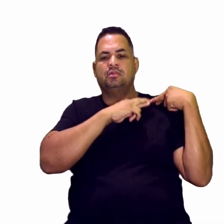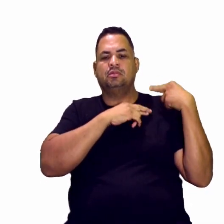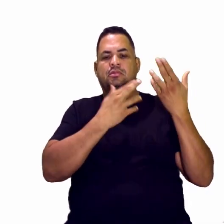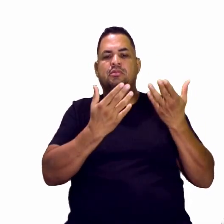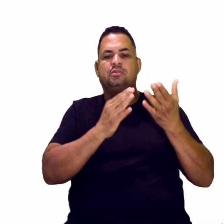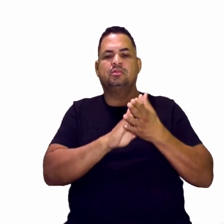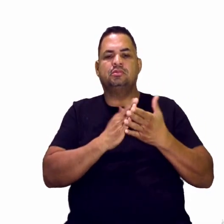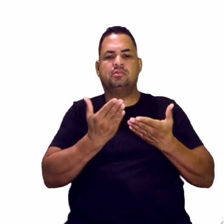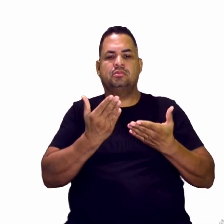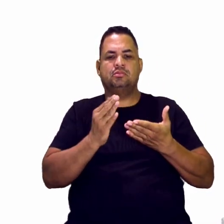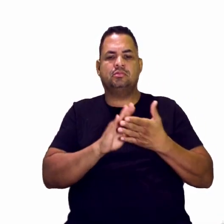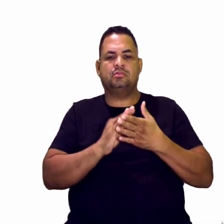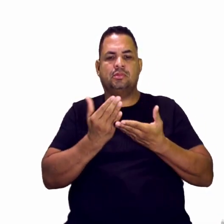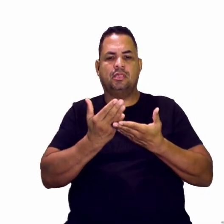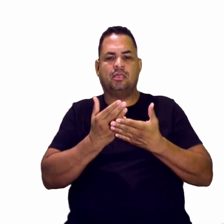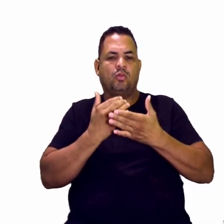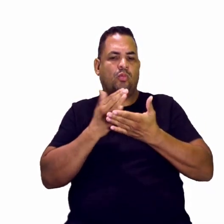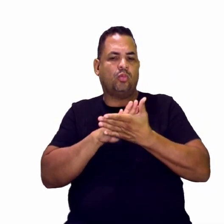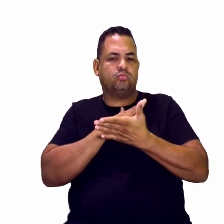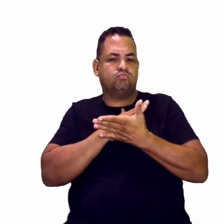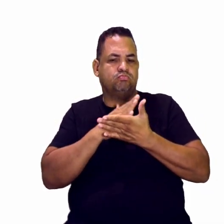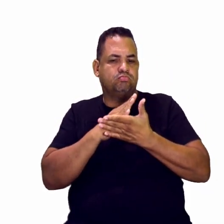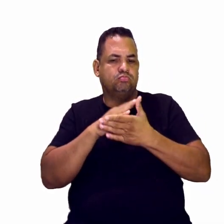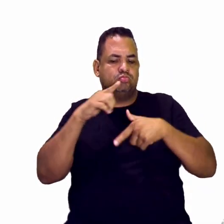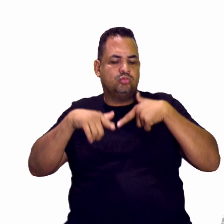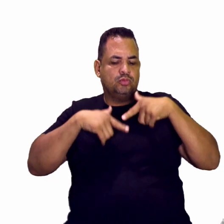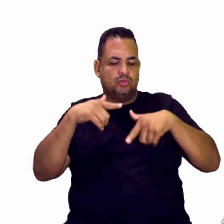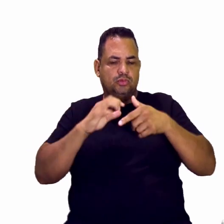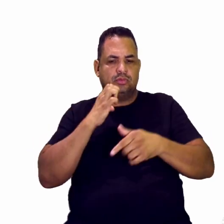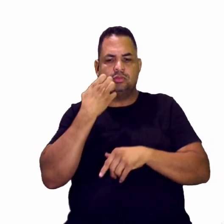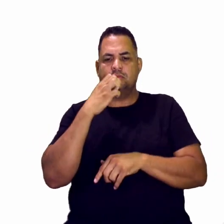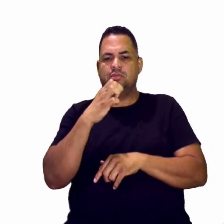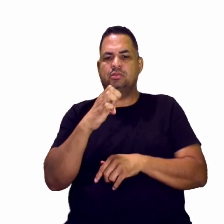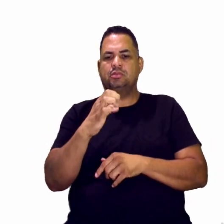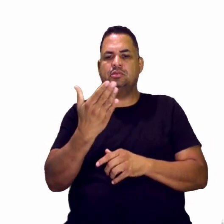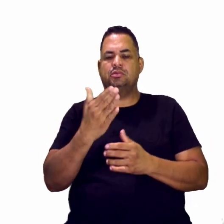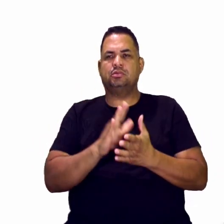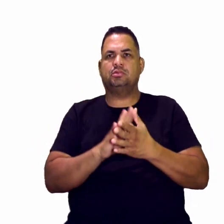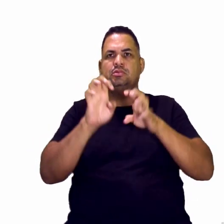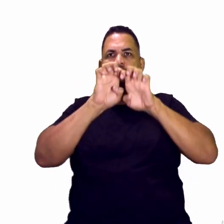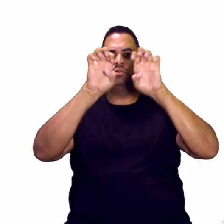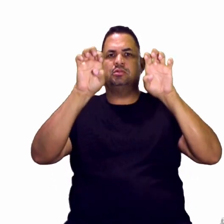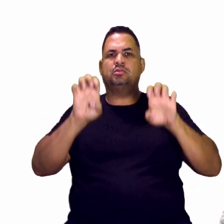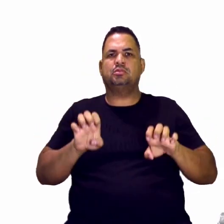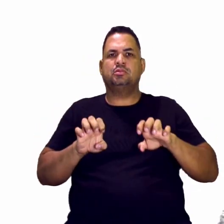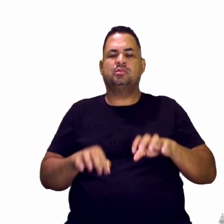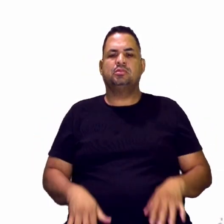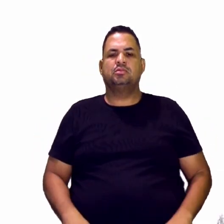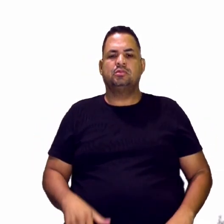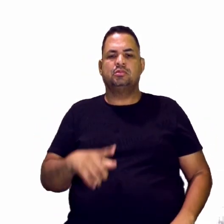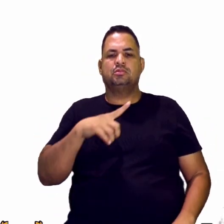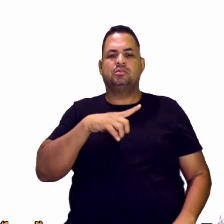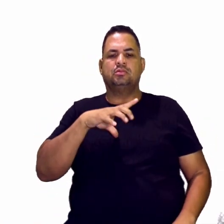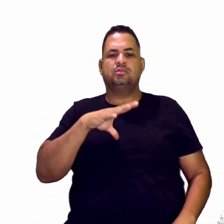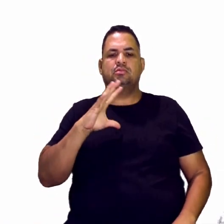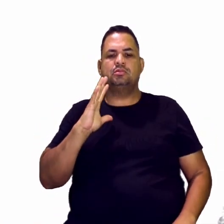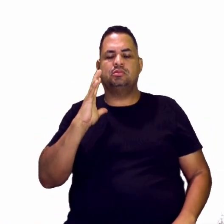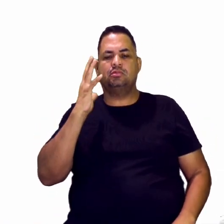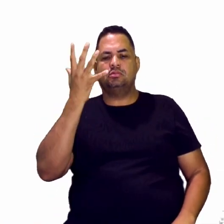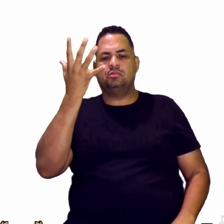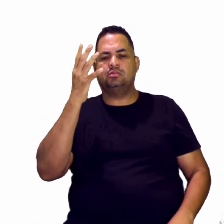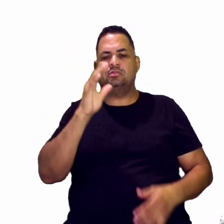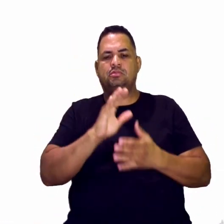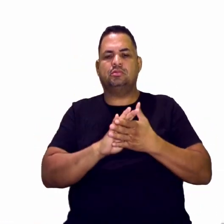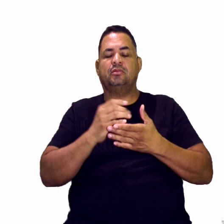fosse a usina, né, de energia da planta. É devido a essas estruturas que a planta tem a capacidade de